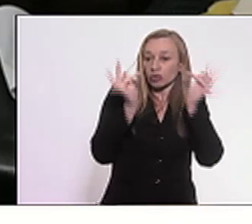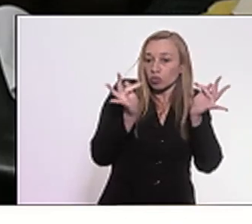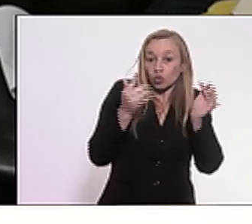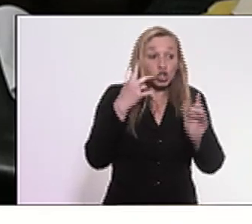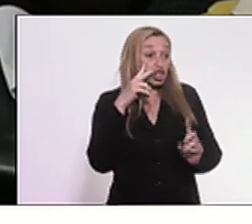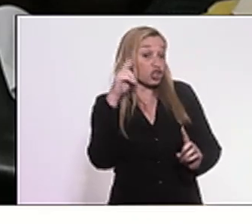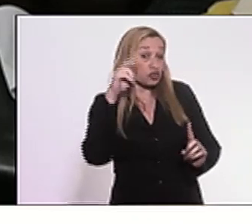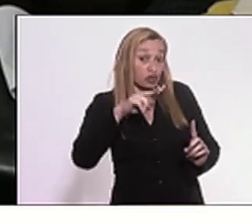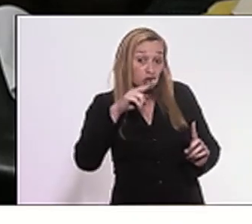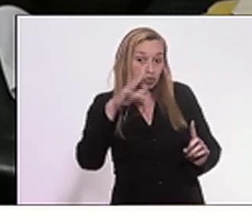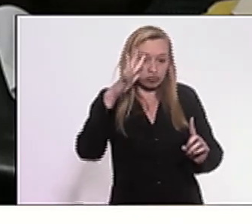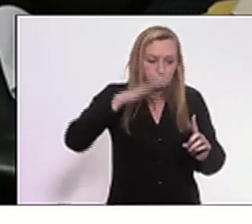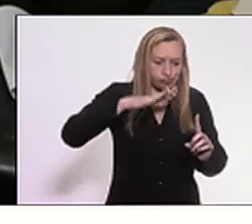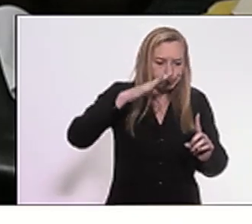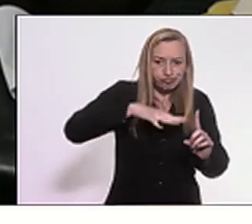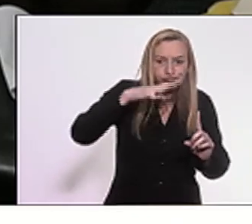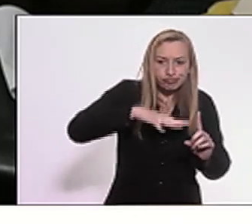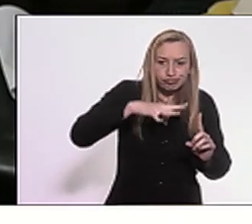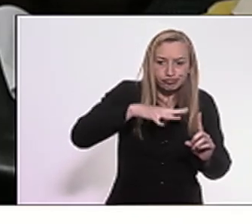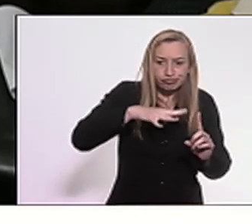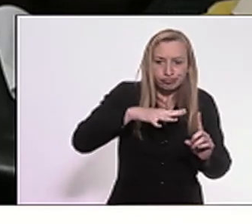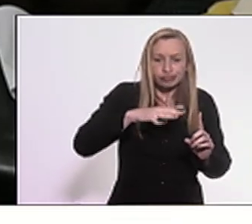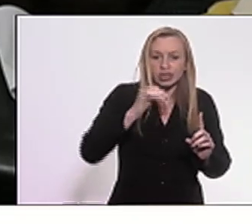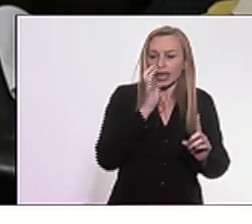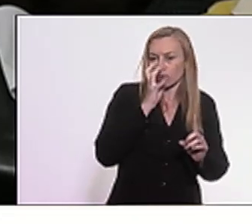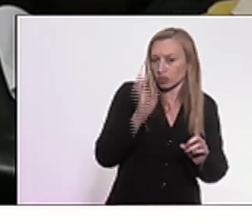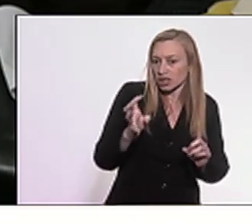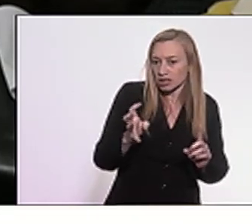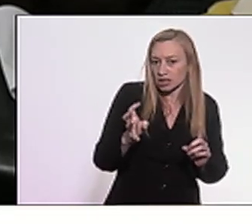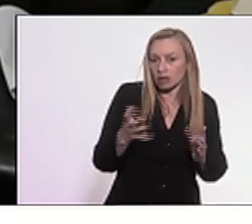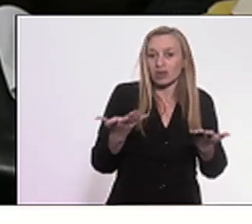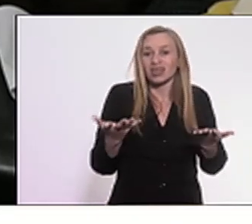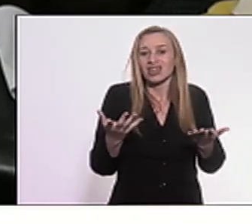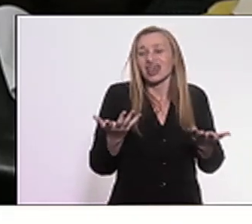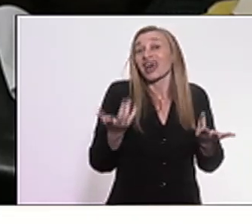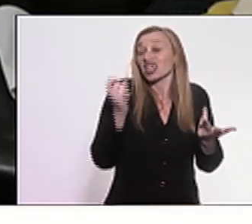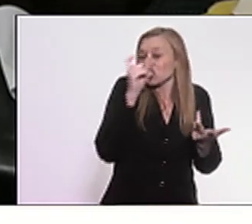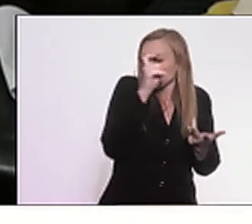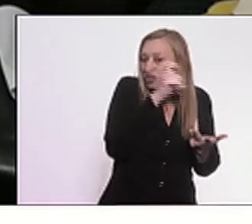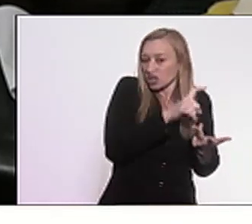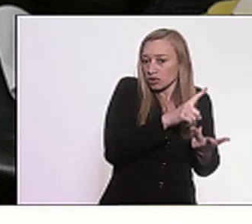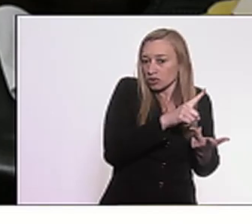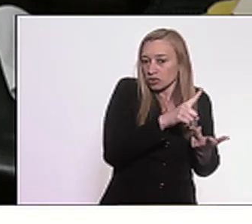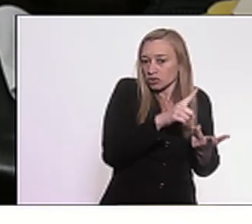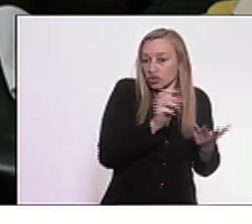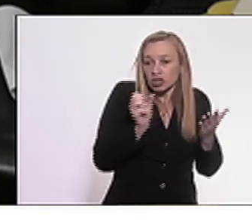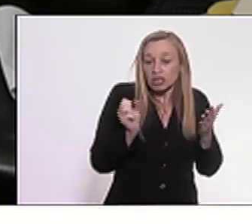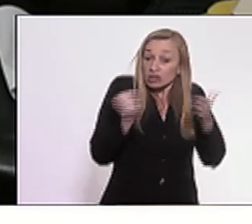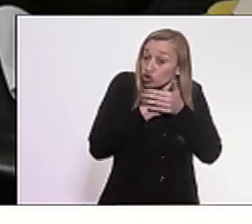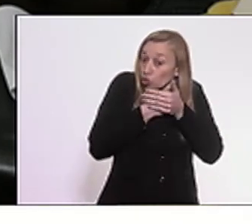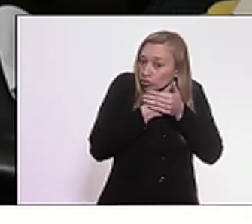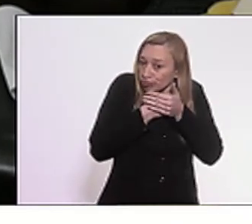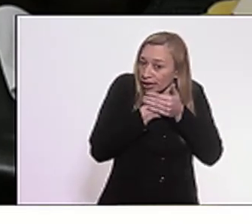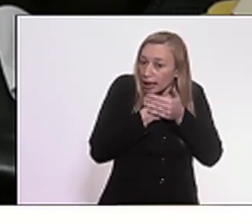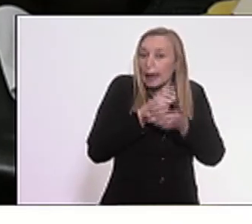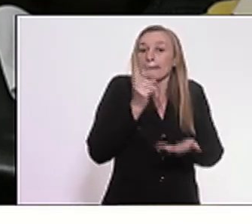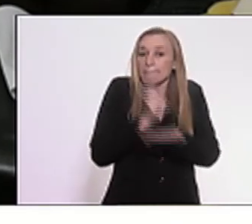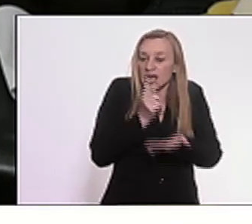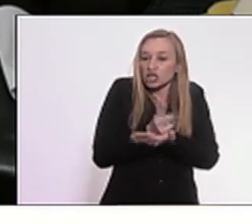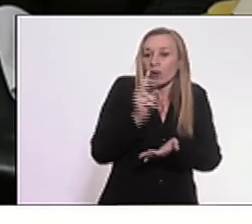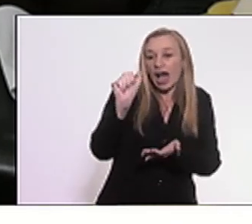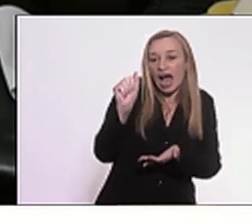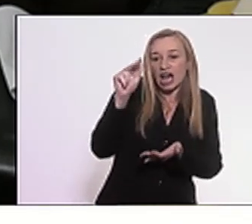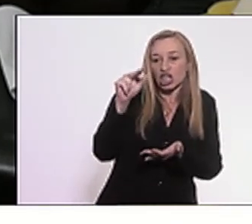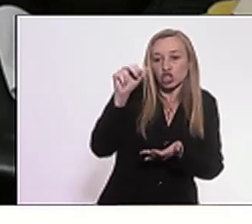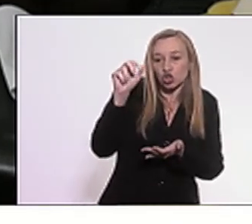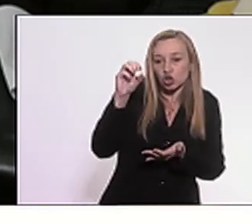e está denunciando, de outra forma, é difícil que alguém não seja identificado. Então, até isso mesmo, assim, quer dizer, mesmo anônimo, a